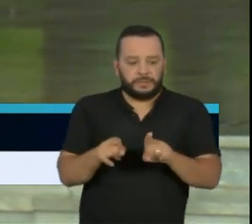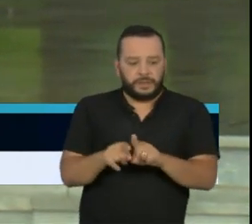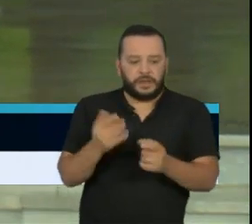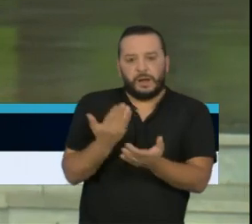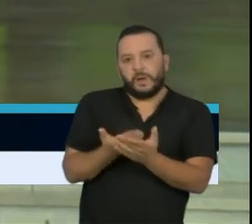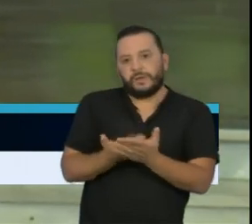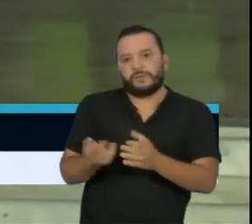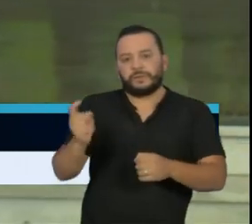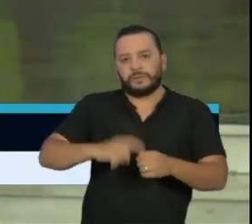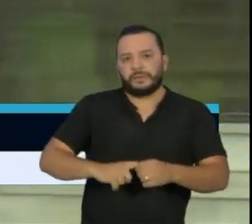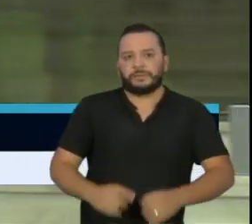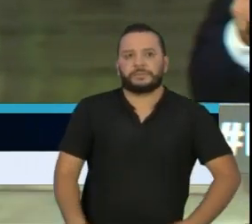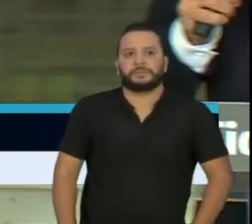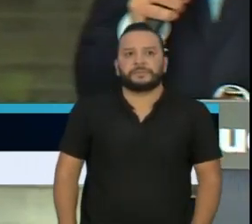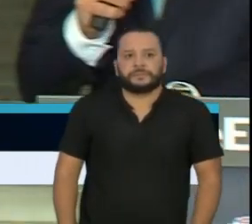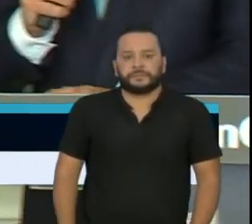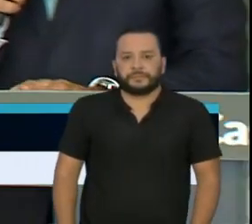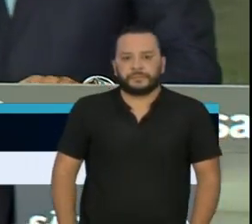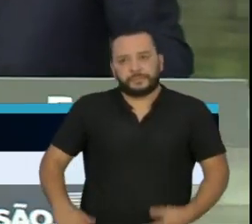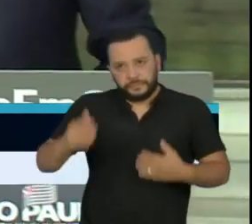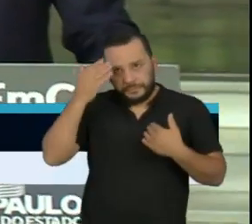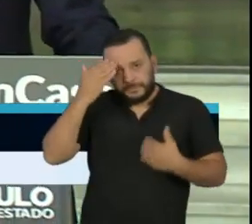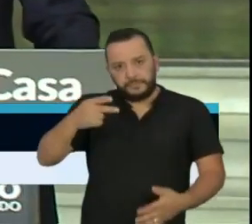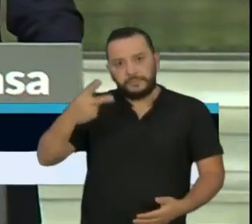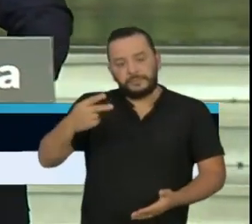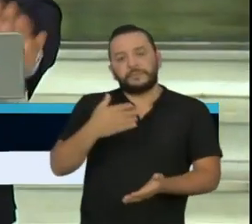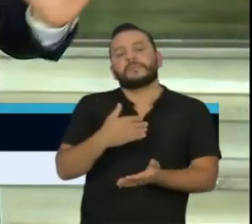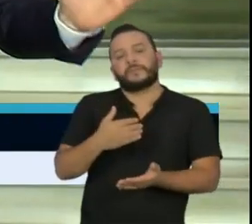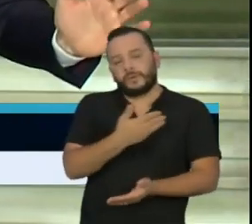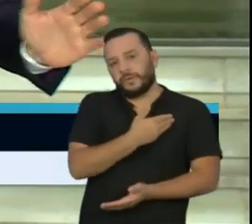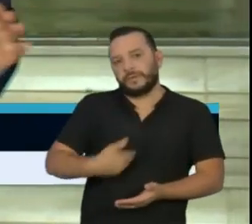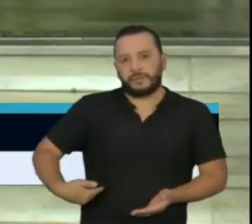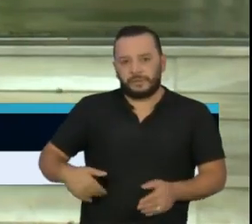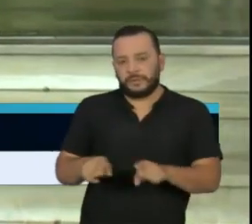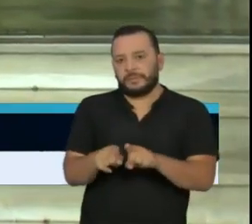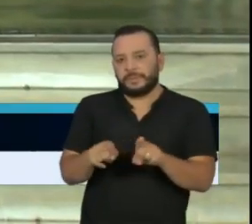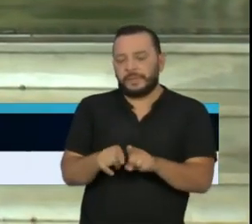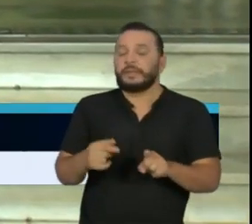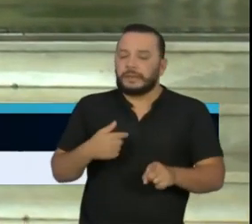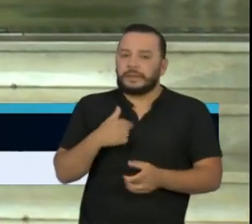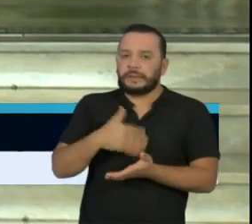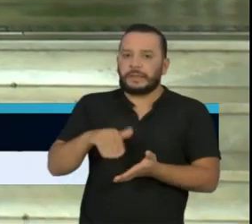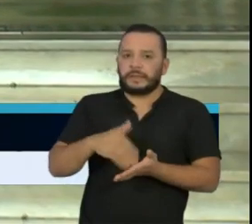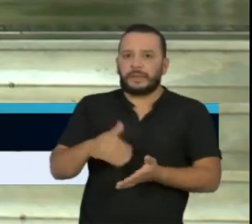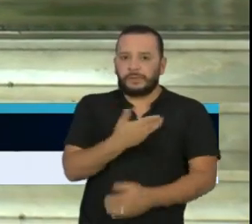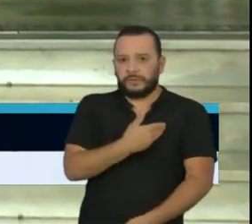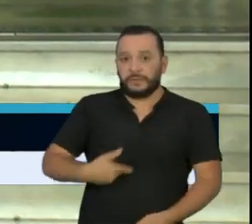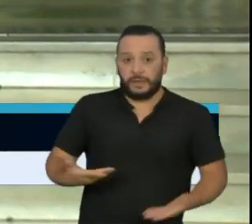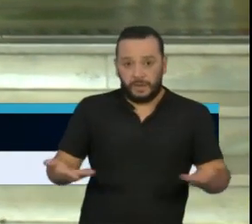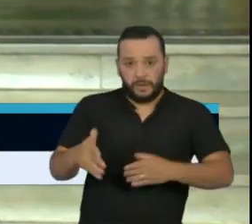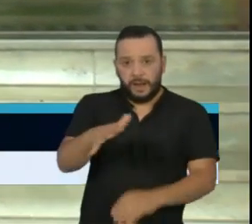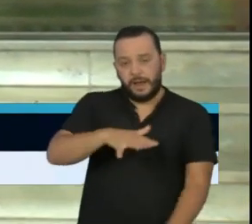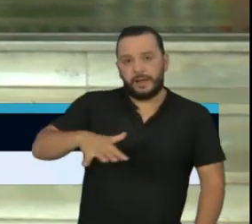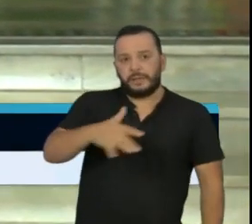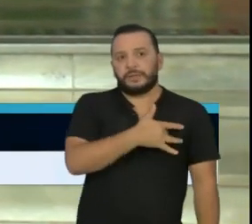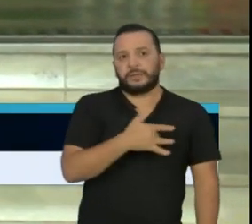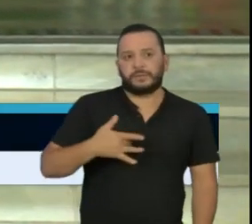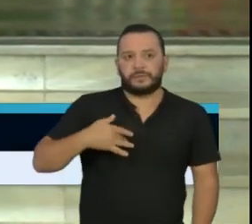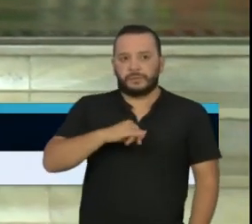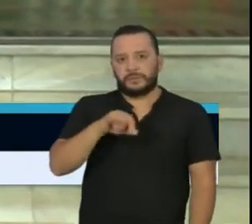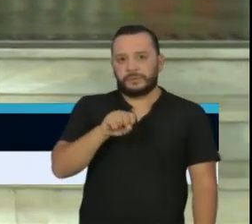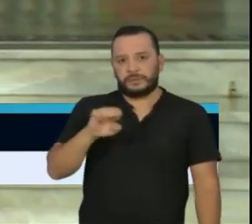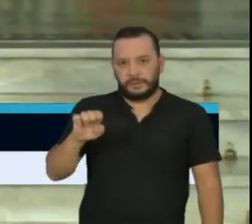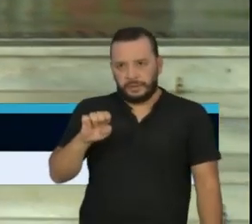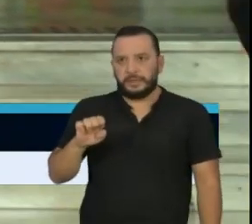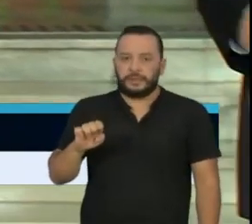normalidade. Obrigado, vice-governador e secretário de governo Rodrigo Garcia. Agora vamos para a saúde, como sempre fazemos. Dr. Zé Henrique Germa,